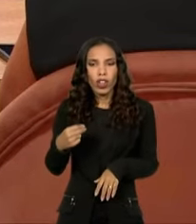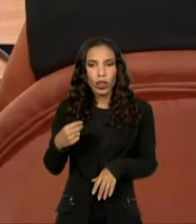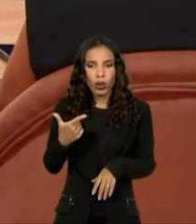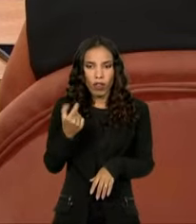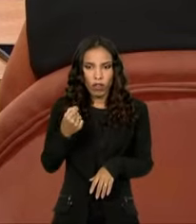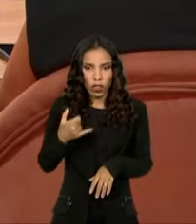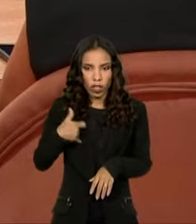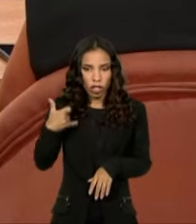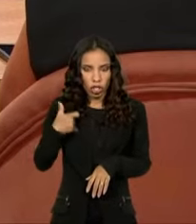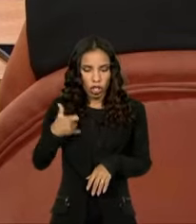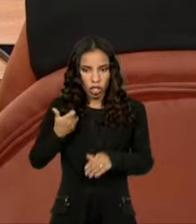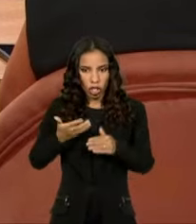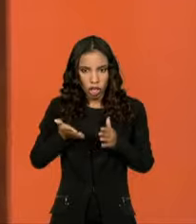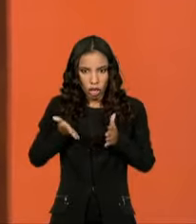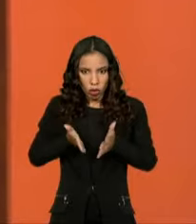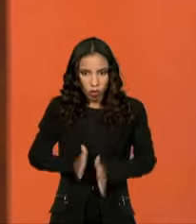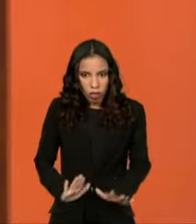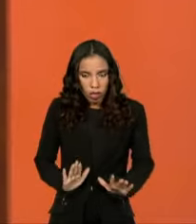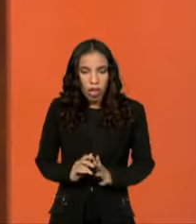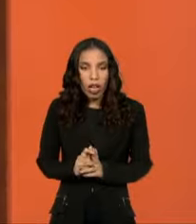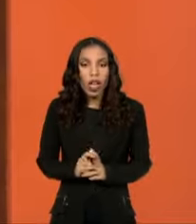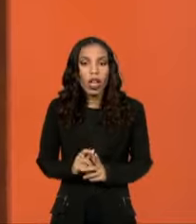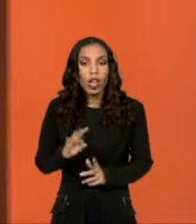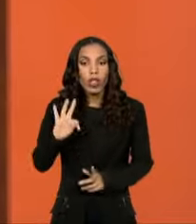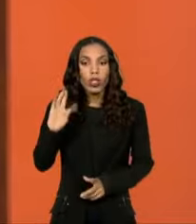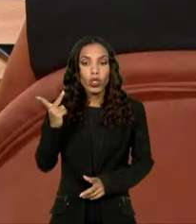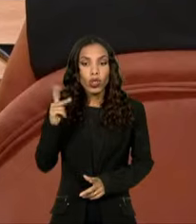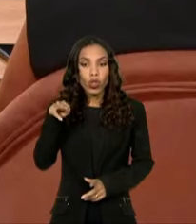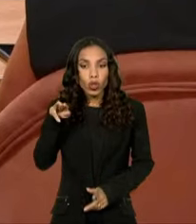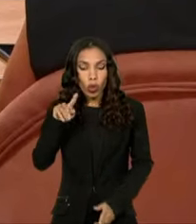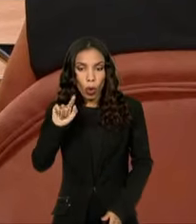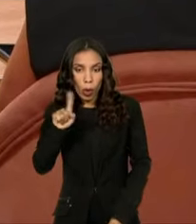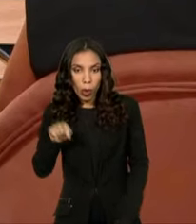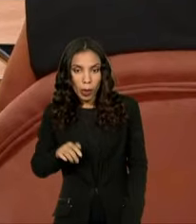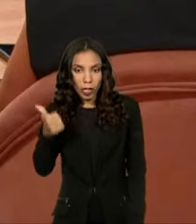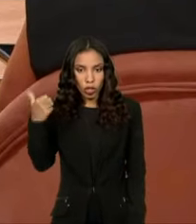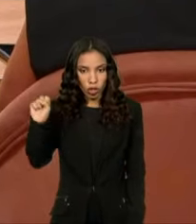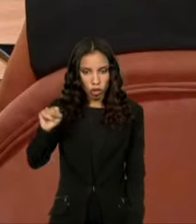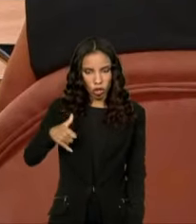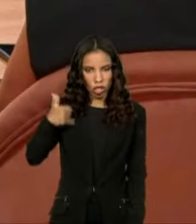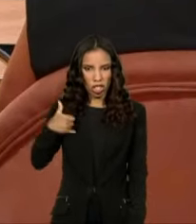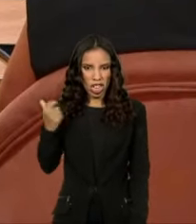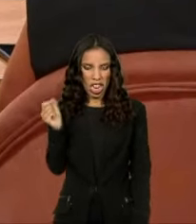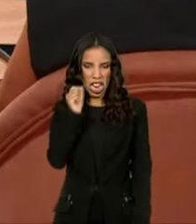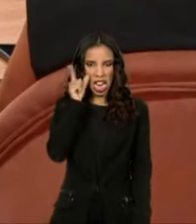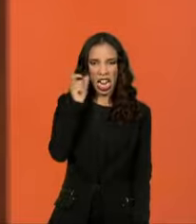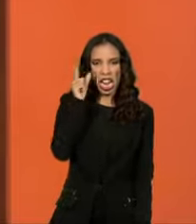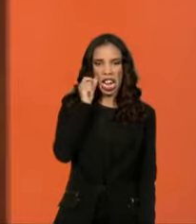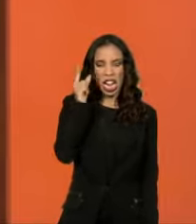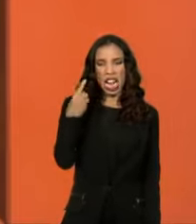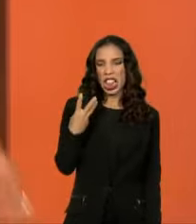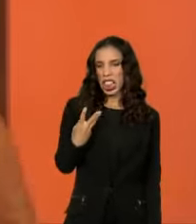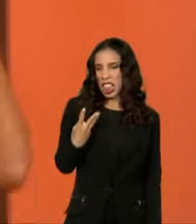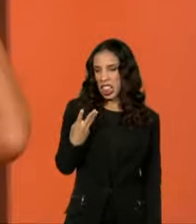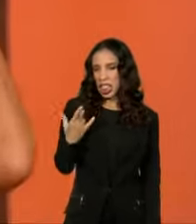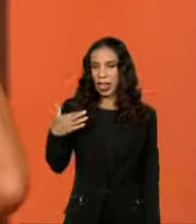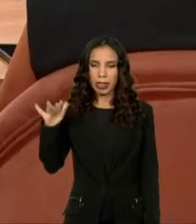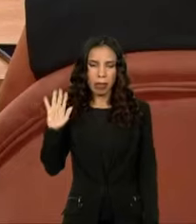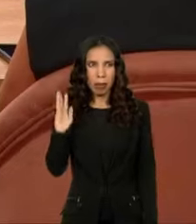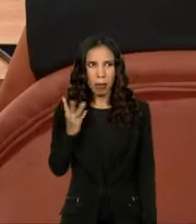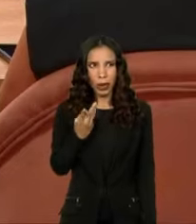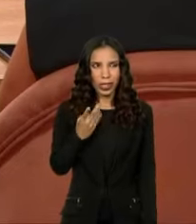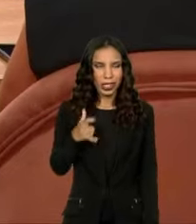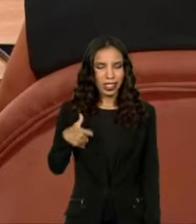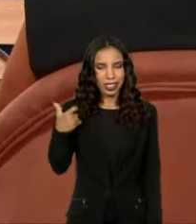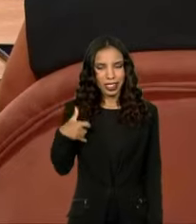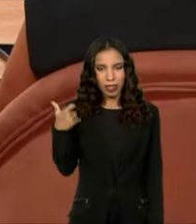anos. Você sim, mas eu não. Pois é. Ah, mas assim, o Tomás, quando tava com seus 18, eu tava uma gata de 30 e poucos, entendeu? Coisa que